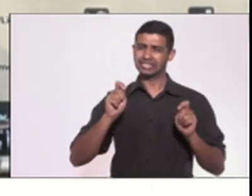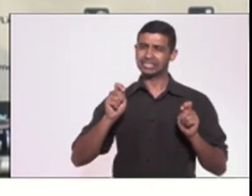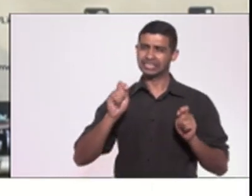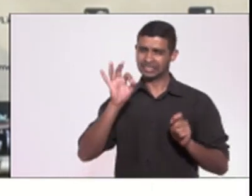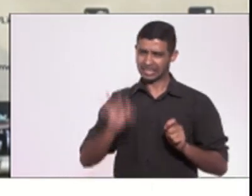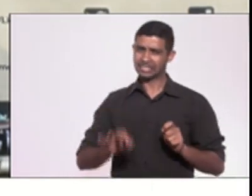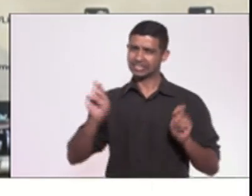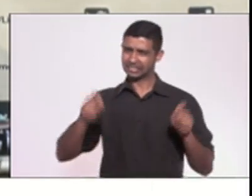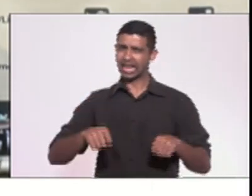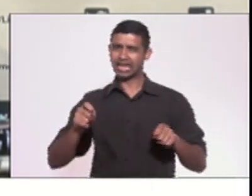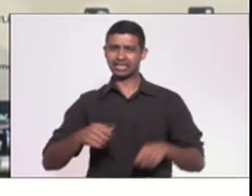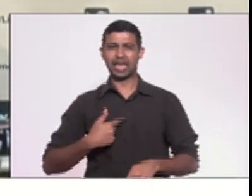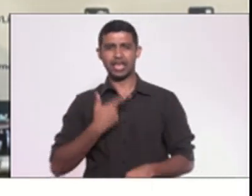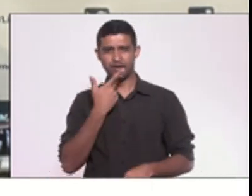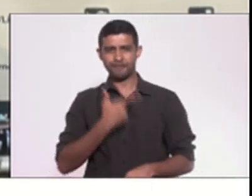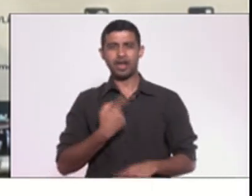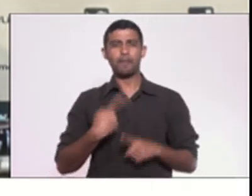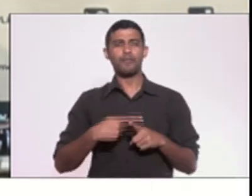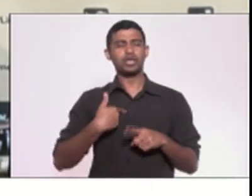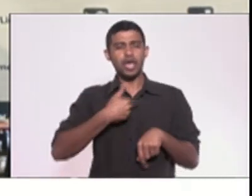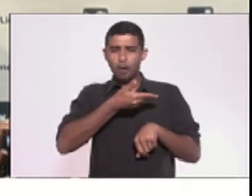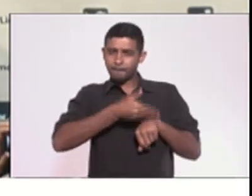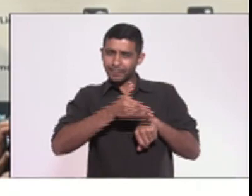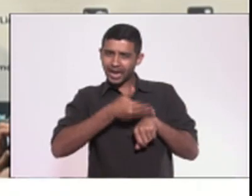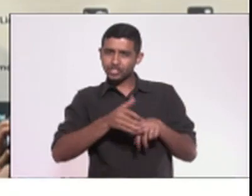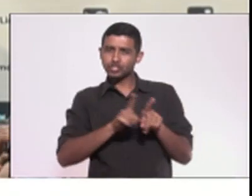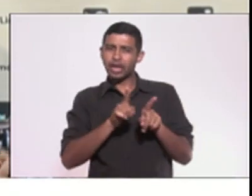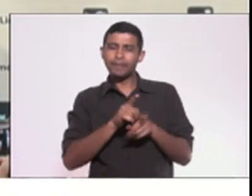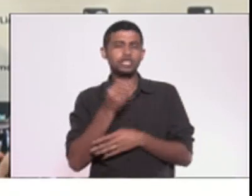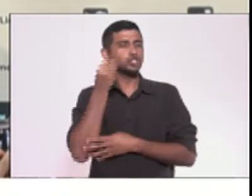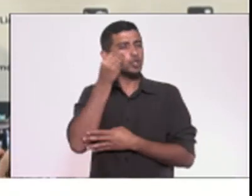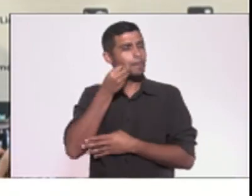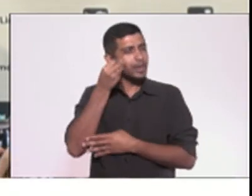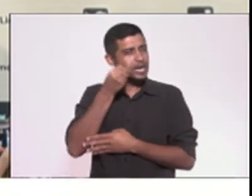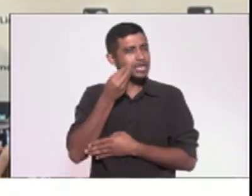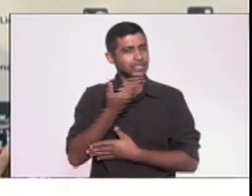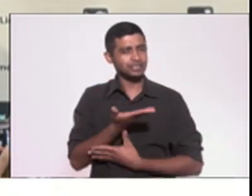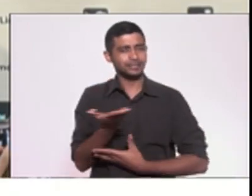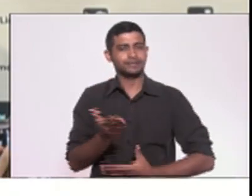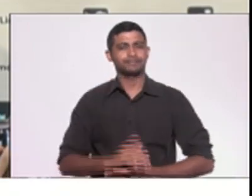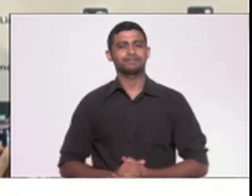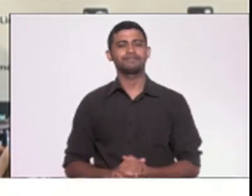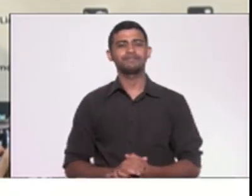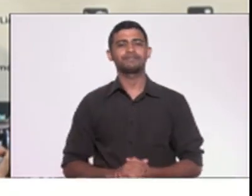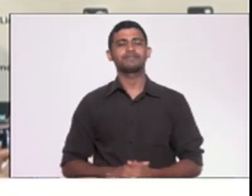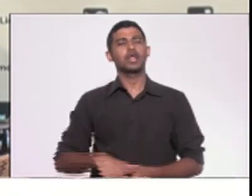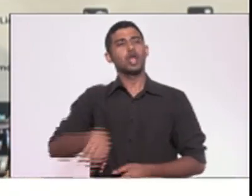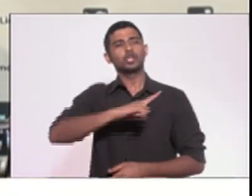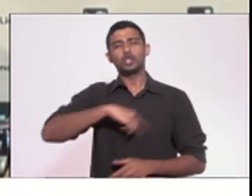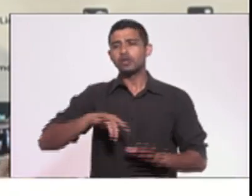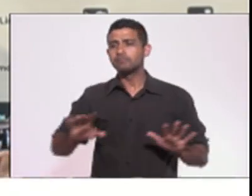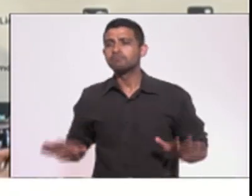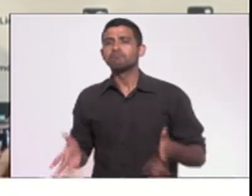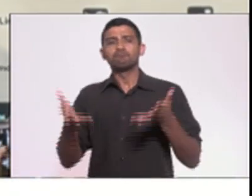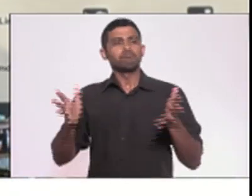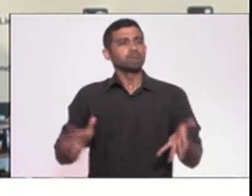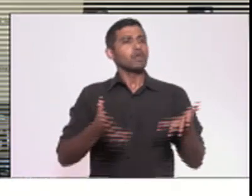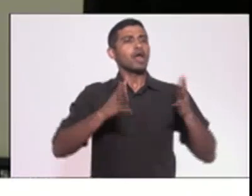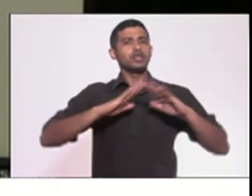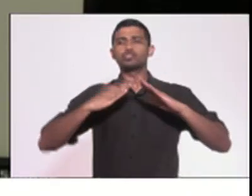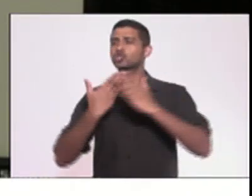isso por estar praticando e vivendo essa experiência. A gente tem que mobilizar todo mundo nas